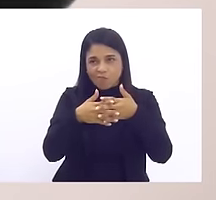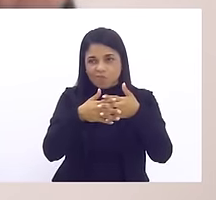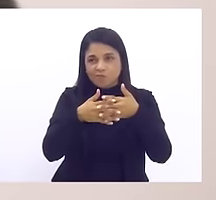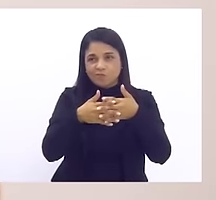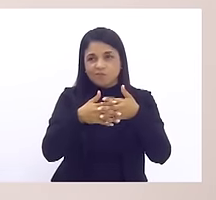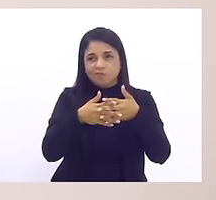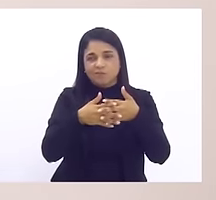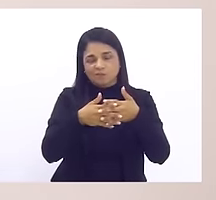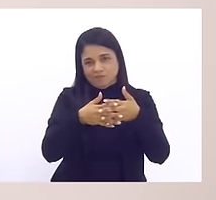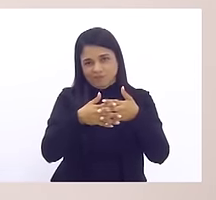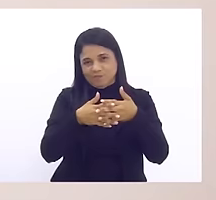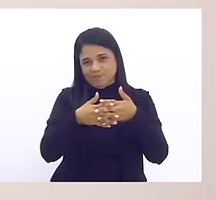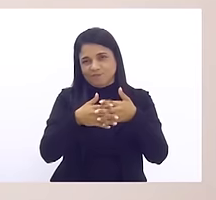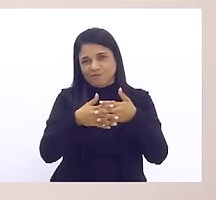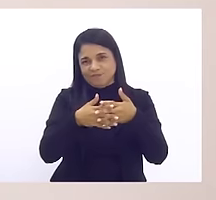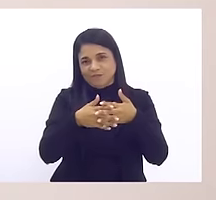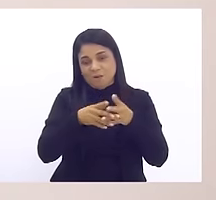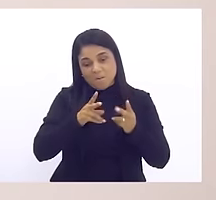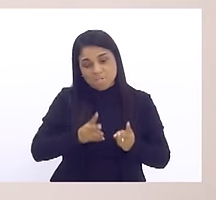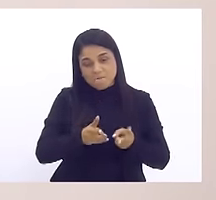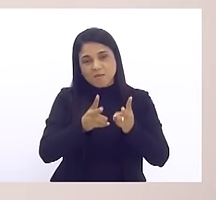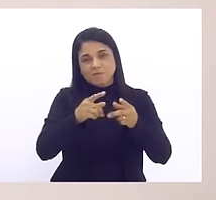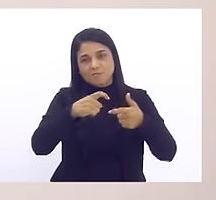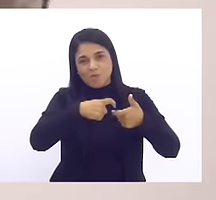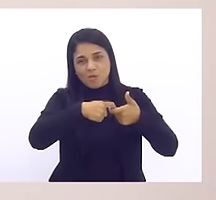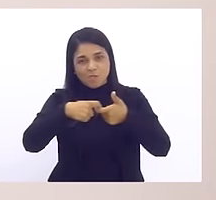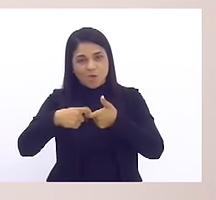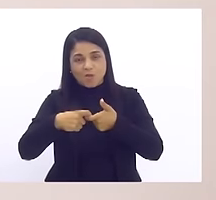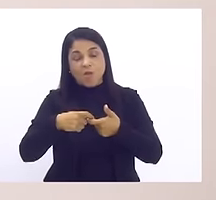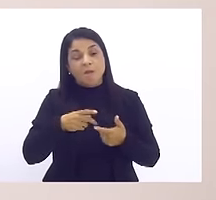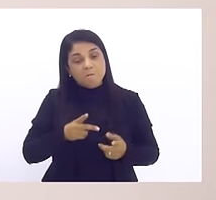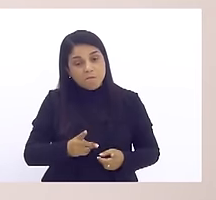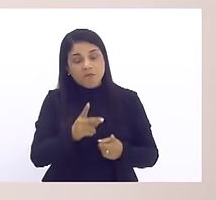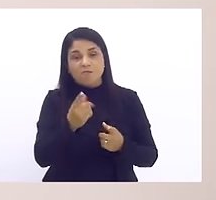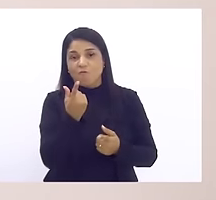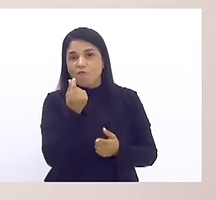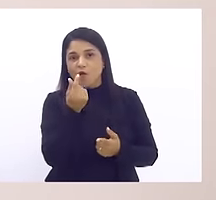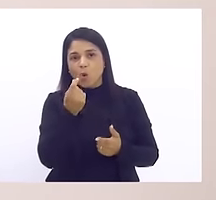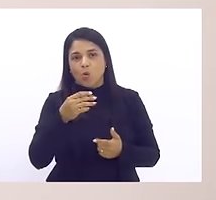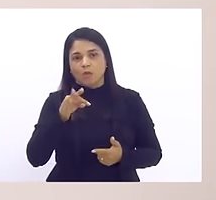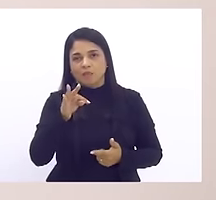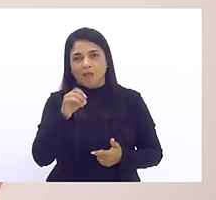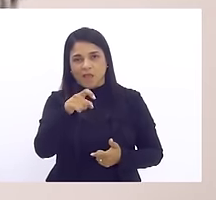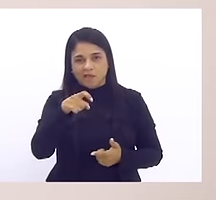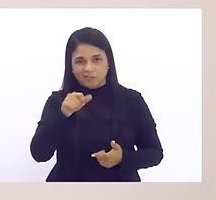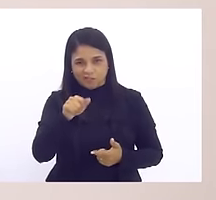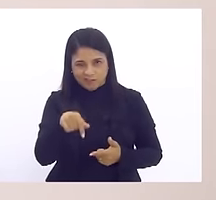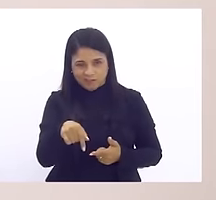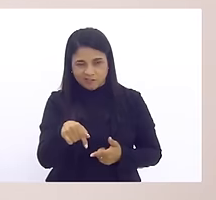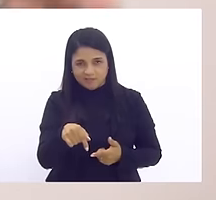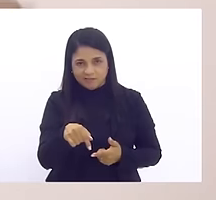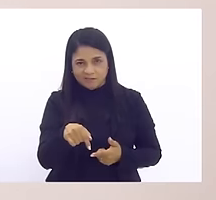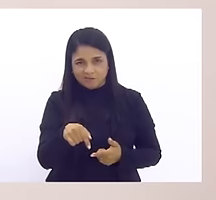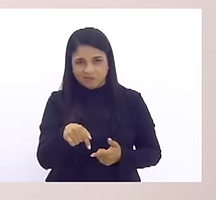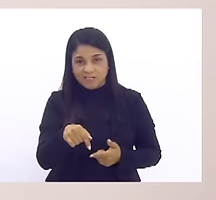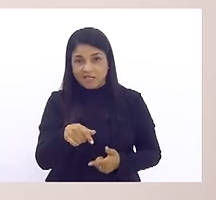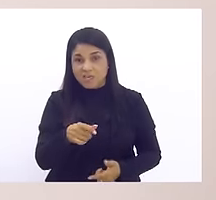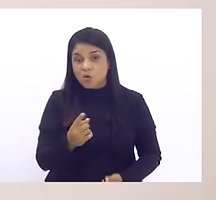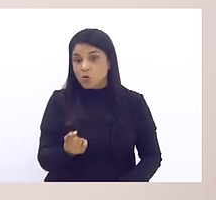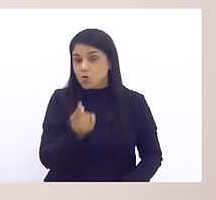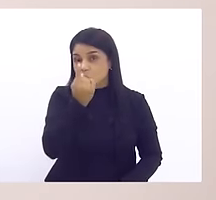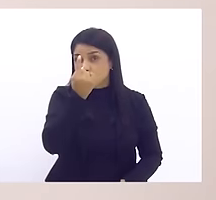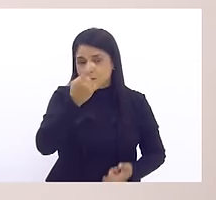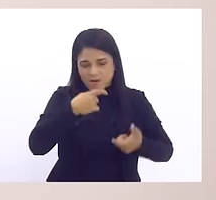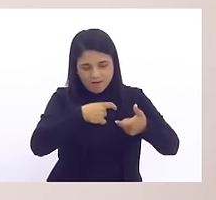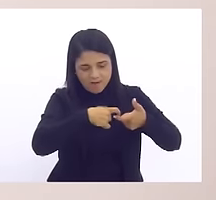de cinco veículos no rebote e todo mundo Presidente paga a mesma taxa não tá tendo uma viagem